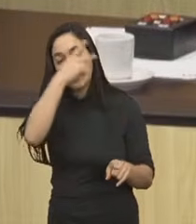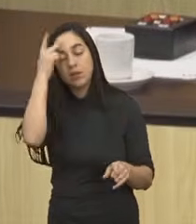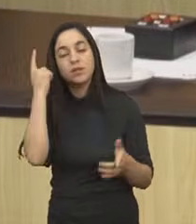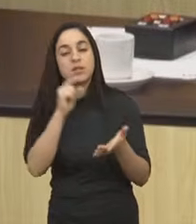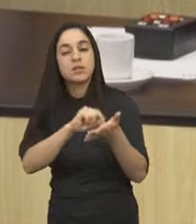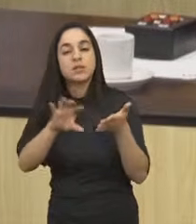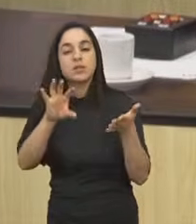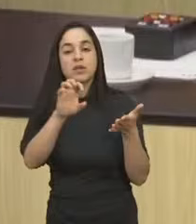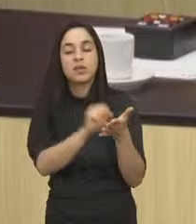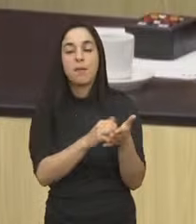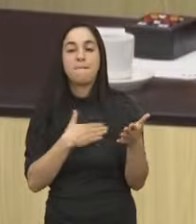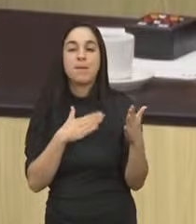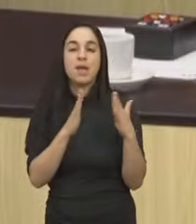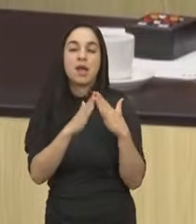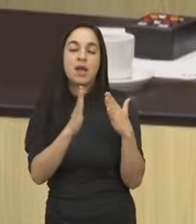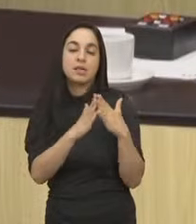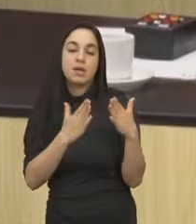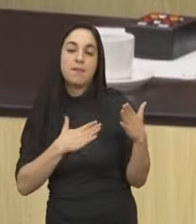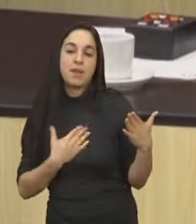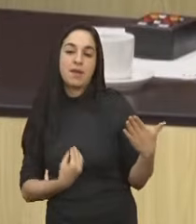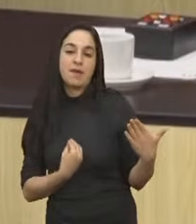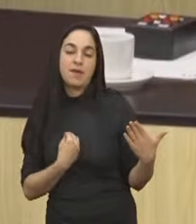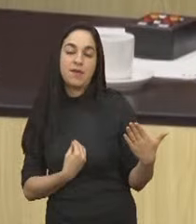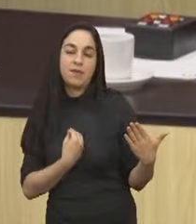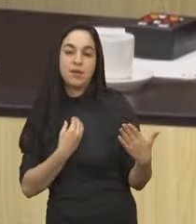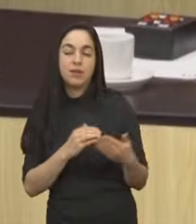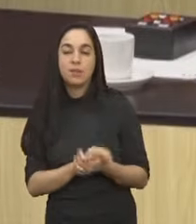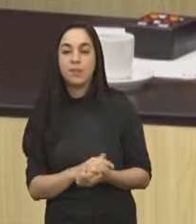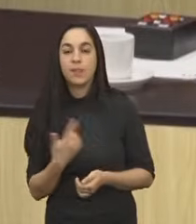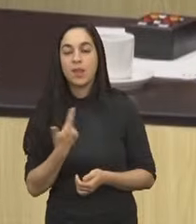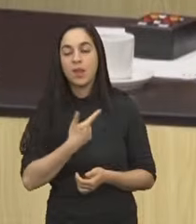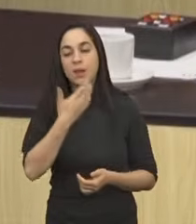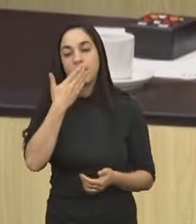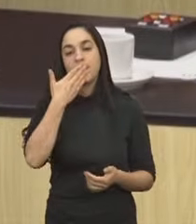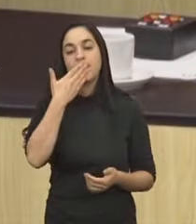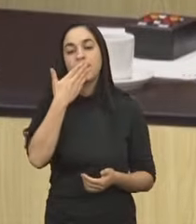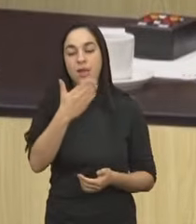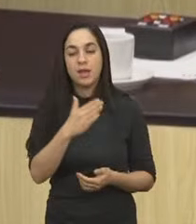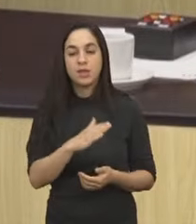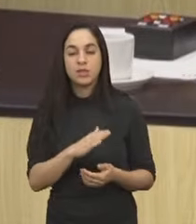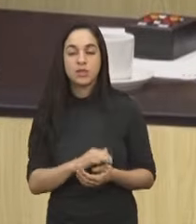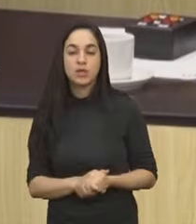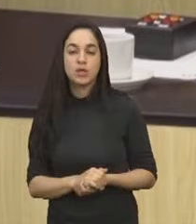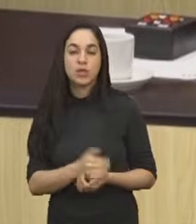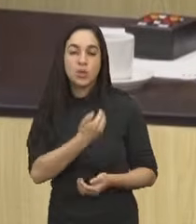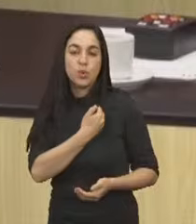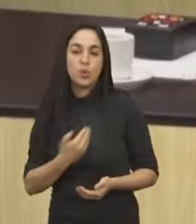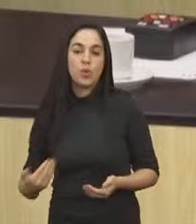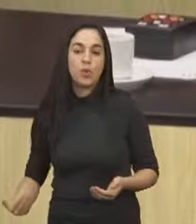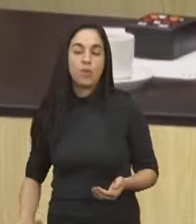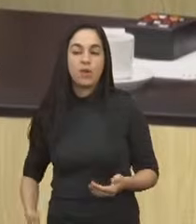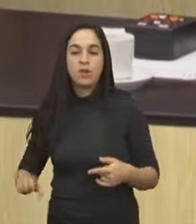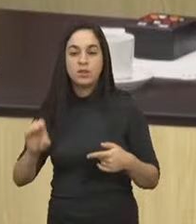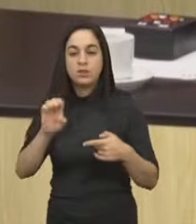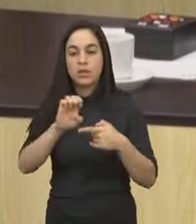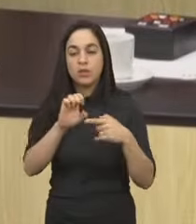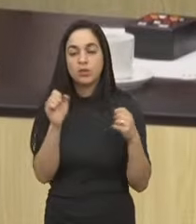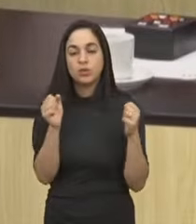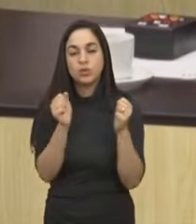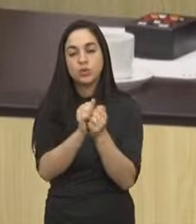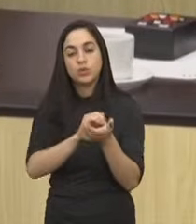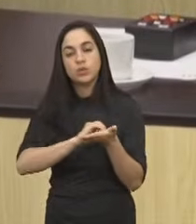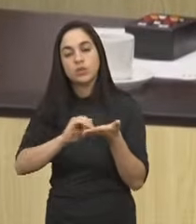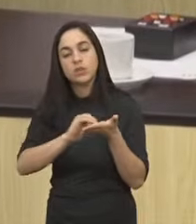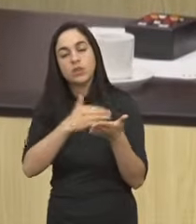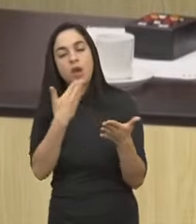do programa Minha Casa Minha Vida. Reivindicamos, pois, que o governo estadual, em conjunto com o secretário competente, estude